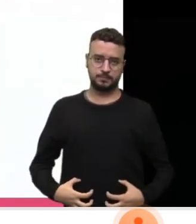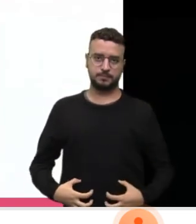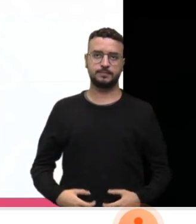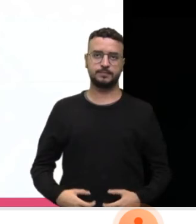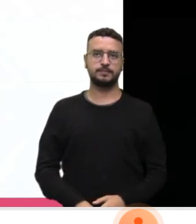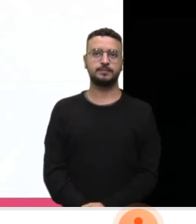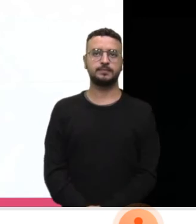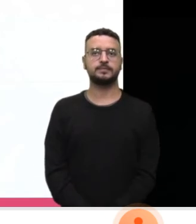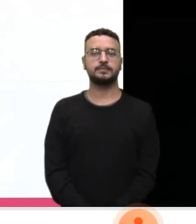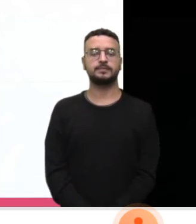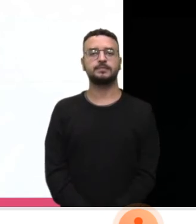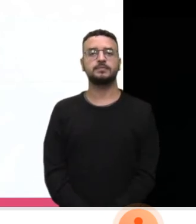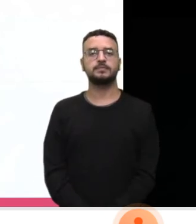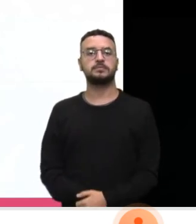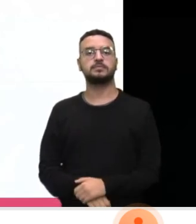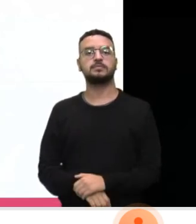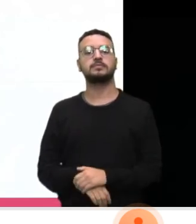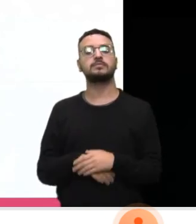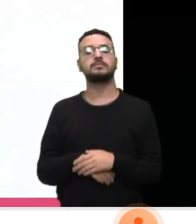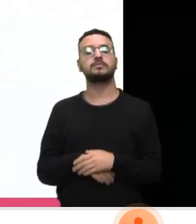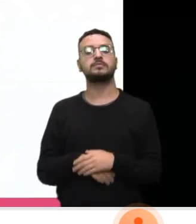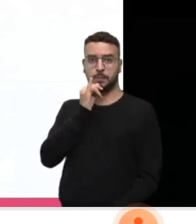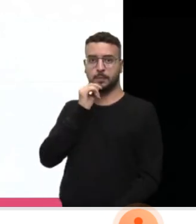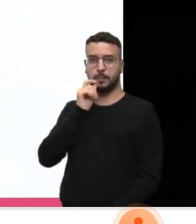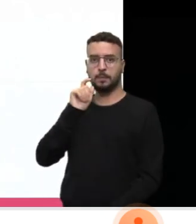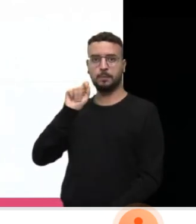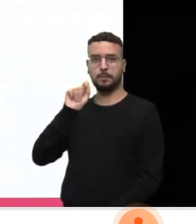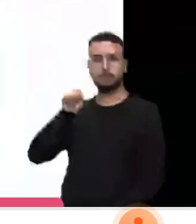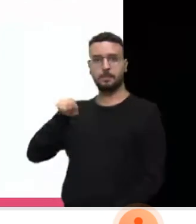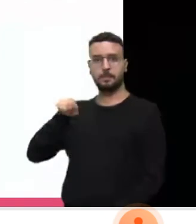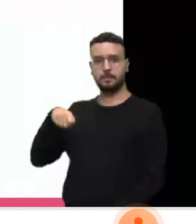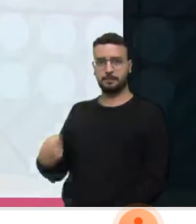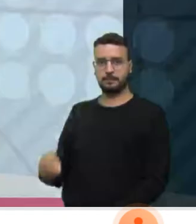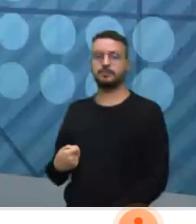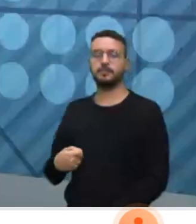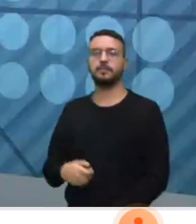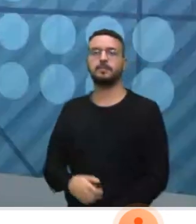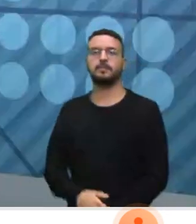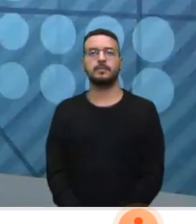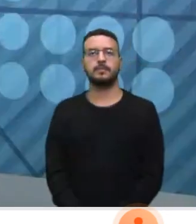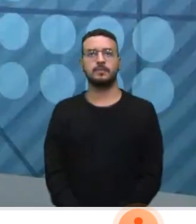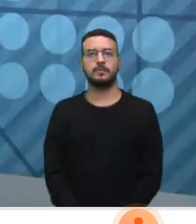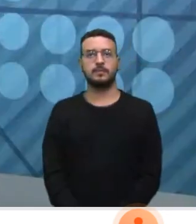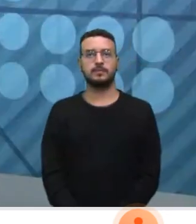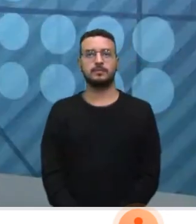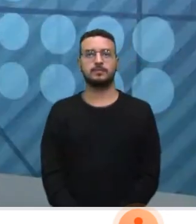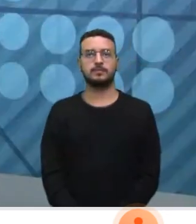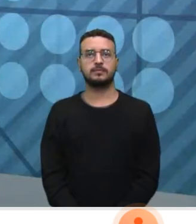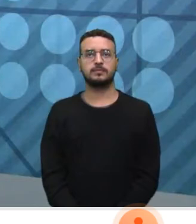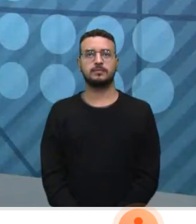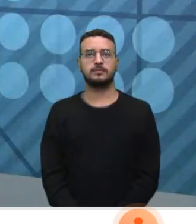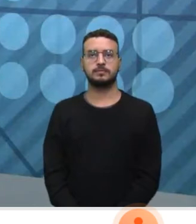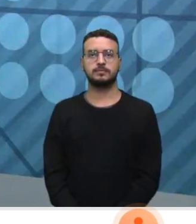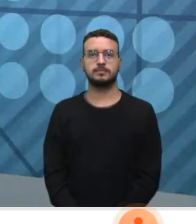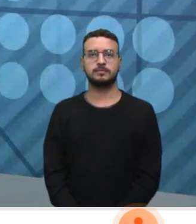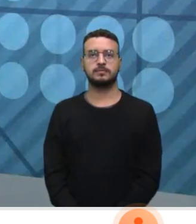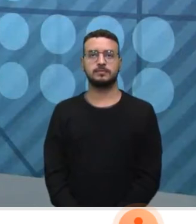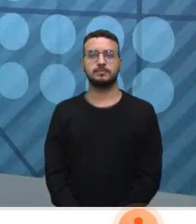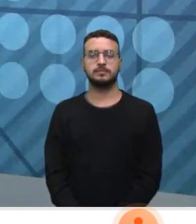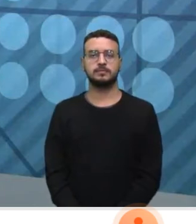pode fazer esta configuração de mãos aqui, semelhante ao número 4, tá? E vai listras.